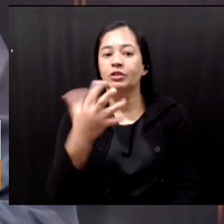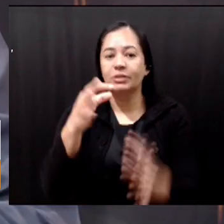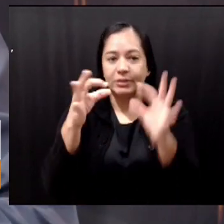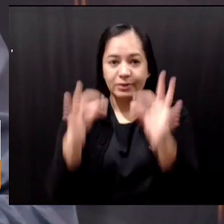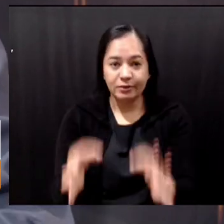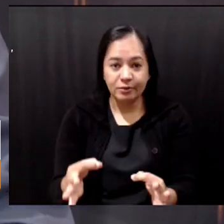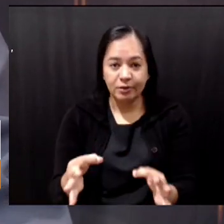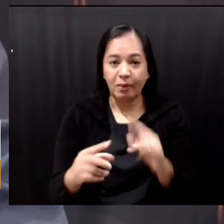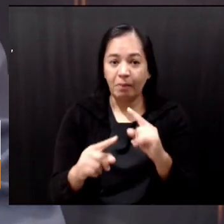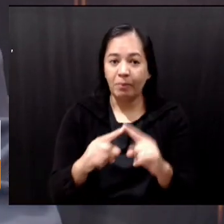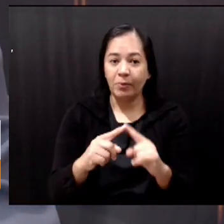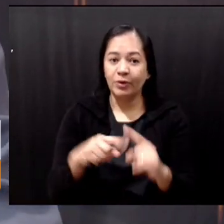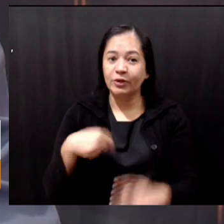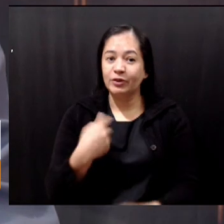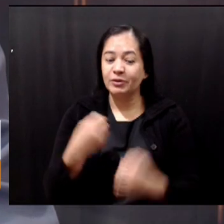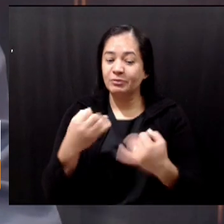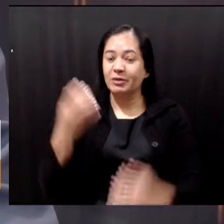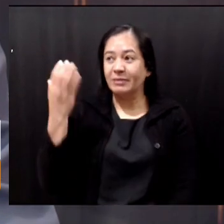que não é uma coisa Sim.